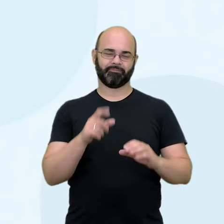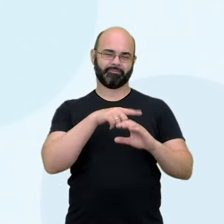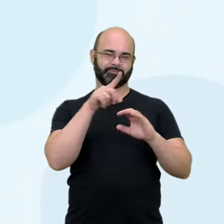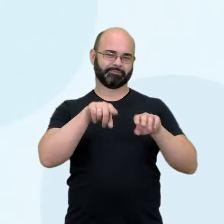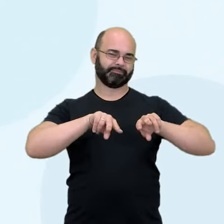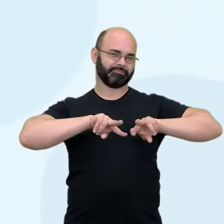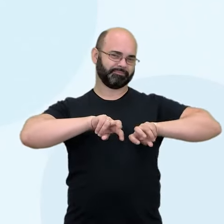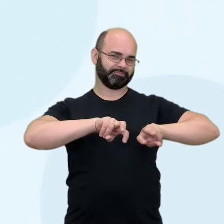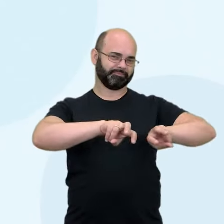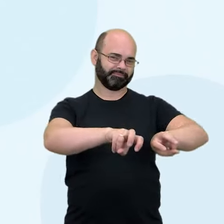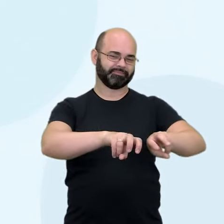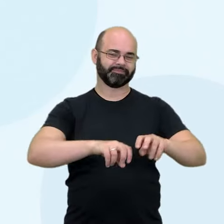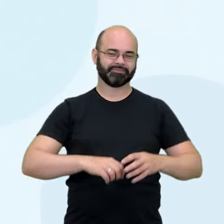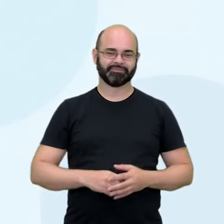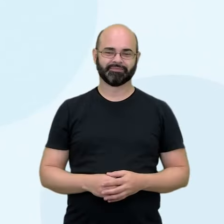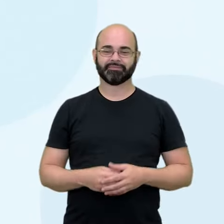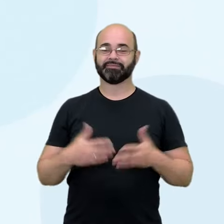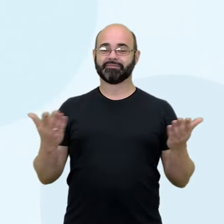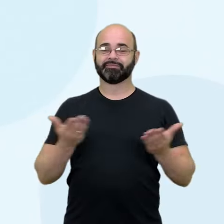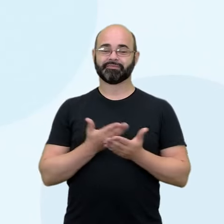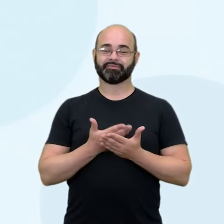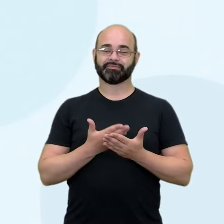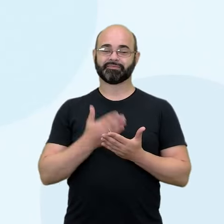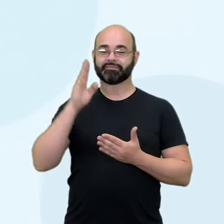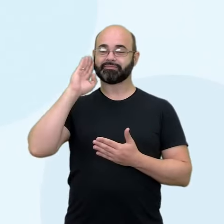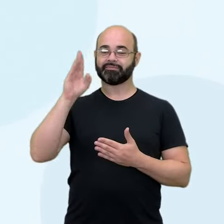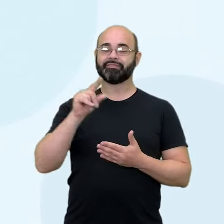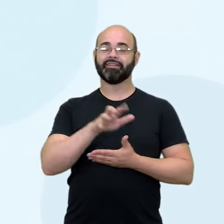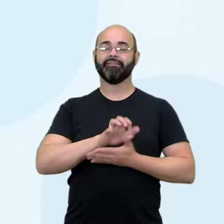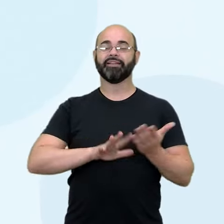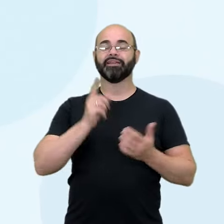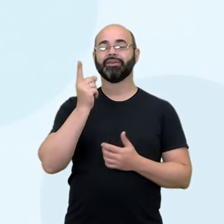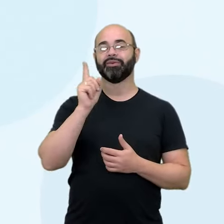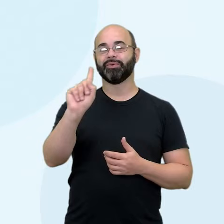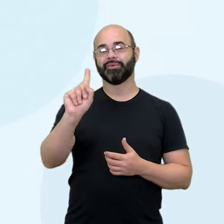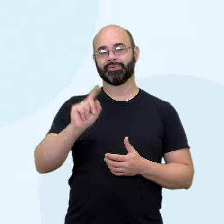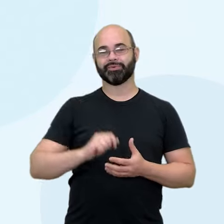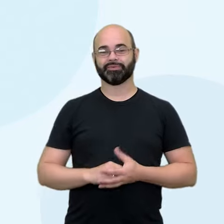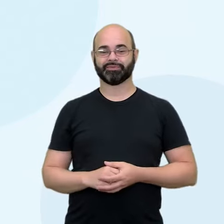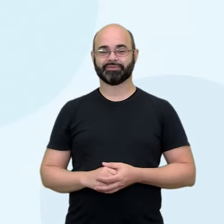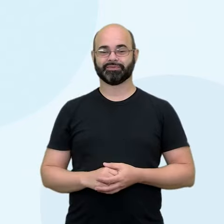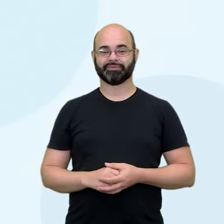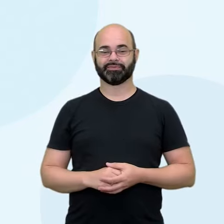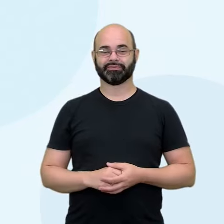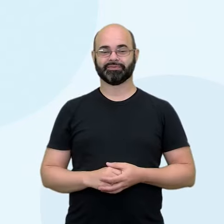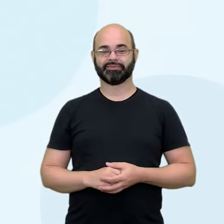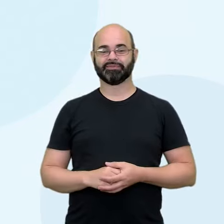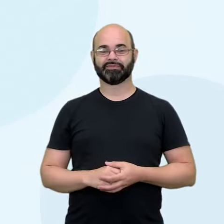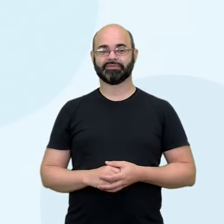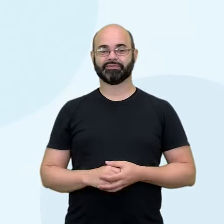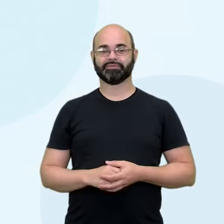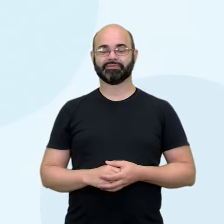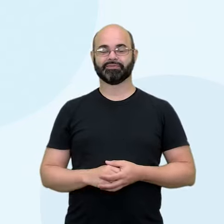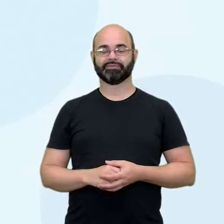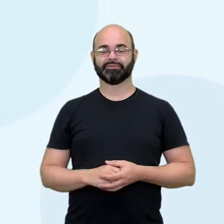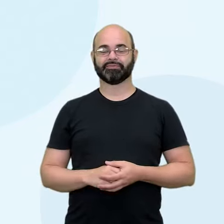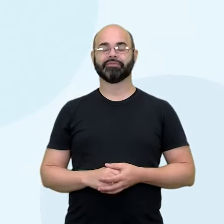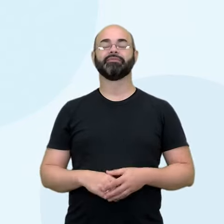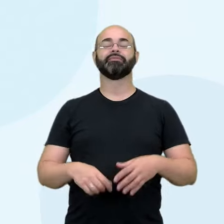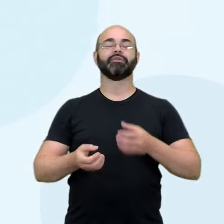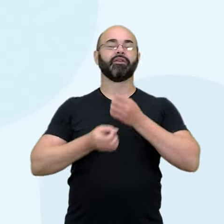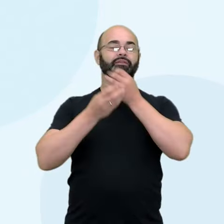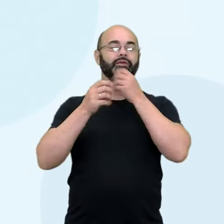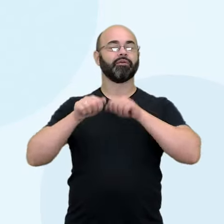da nossa aula é retomar as aulas da atividade 1 e propor a socialização das descobertas respondendo à